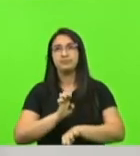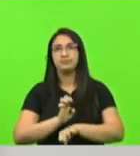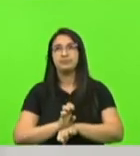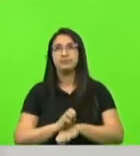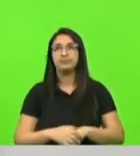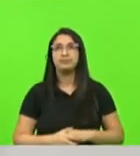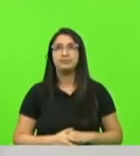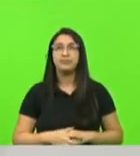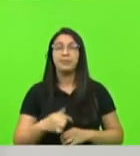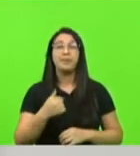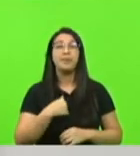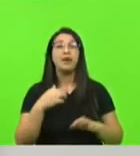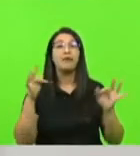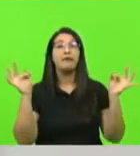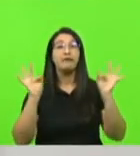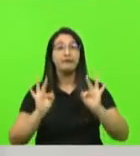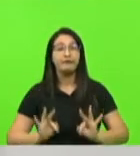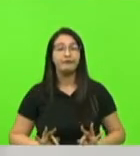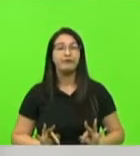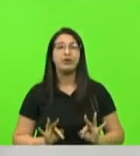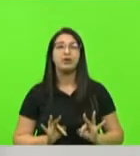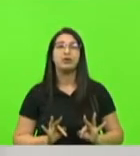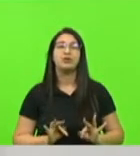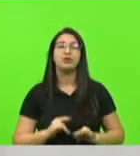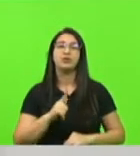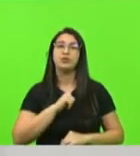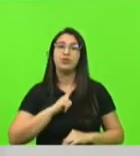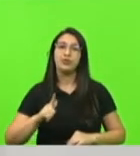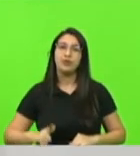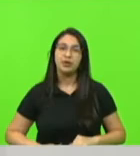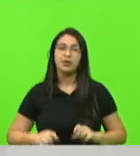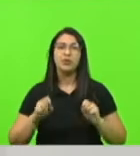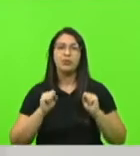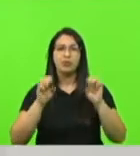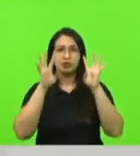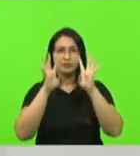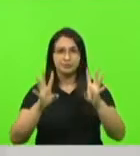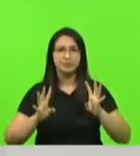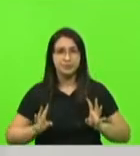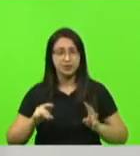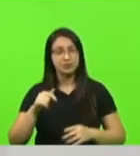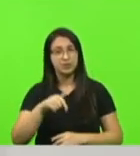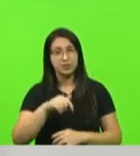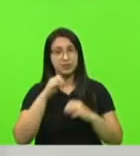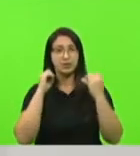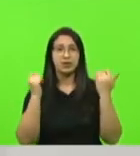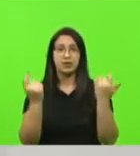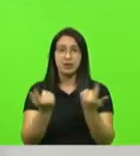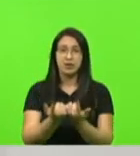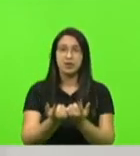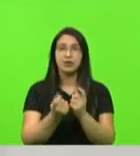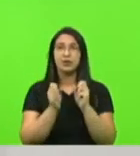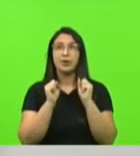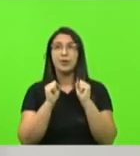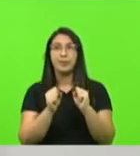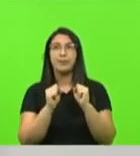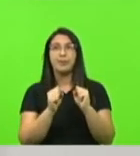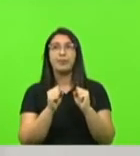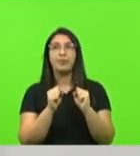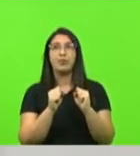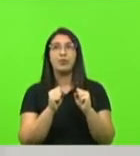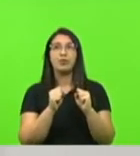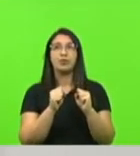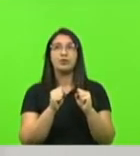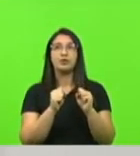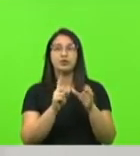Eu fico feliz que o nosso governador tenha nos ouvido nesse parlamento, que ele tenha saído do ar-condicionado,